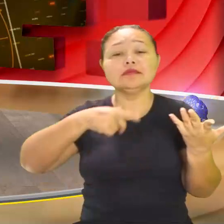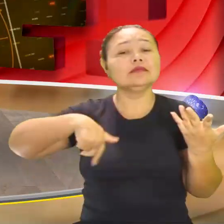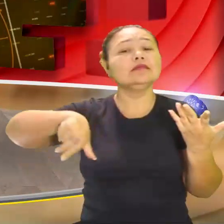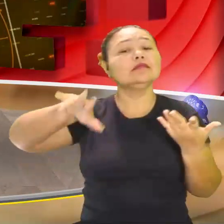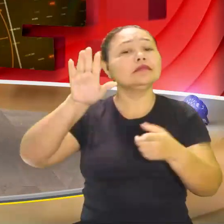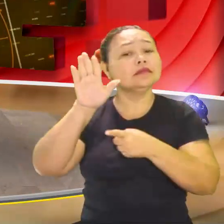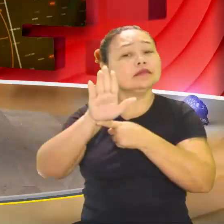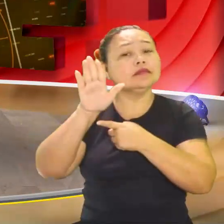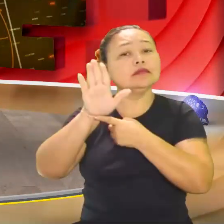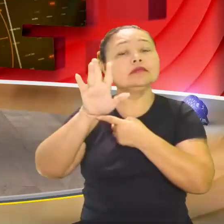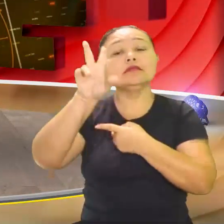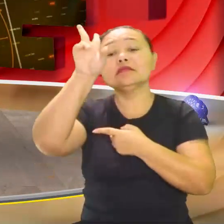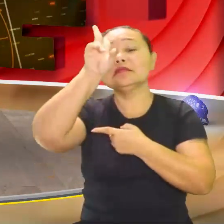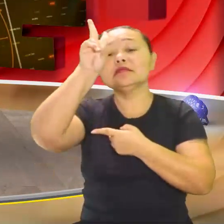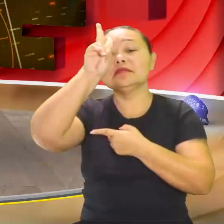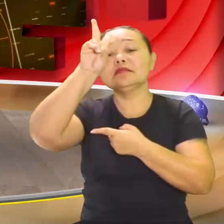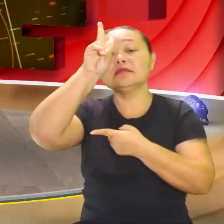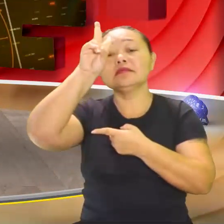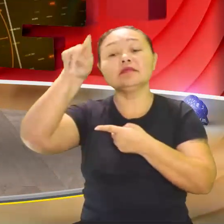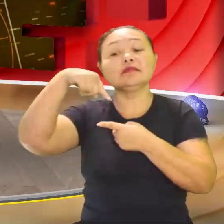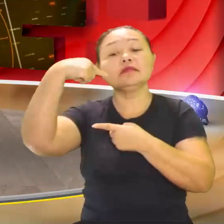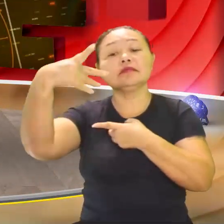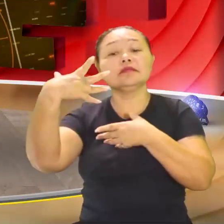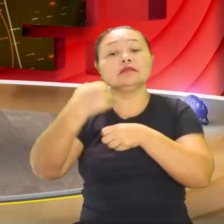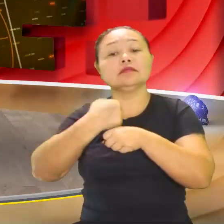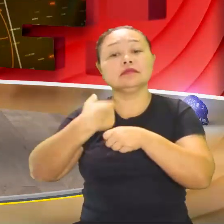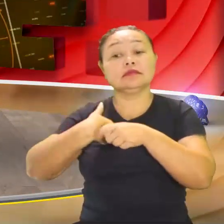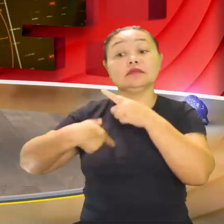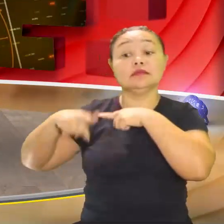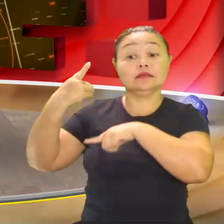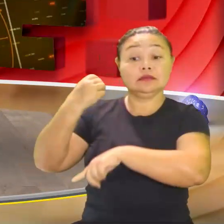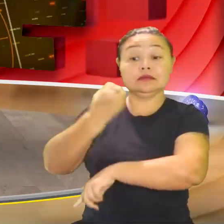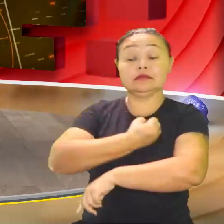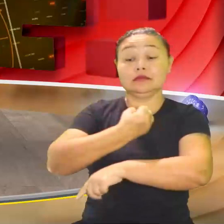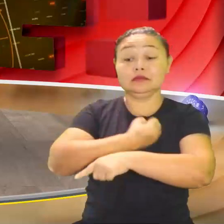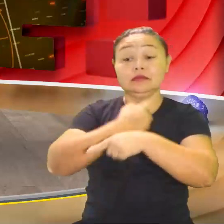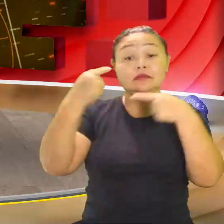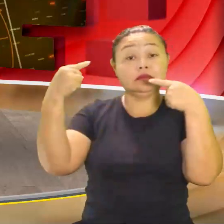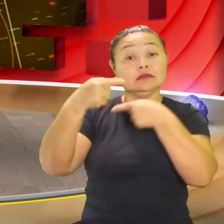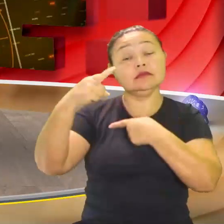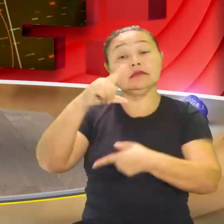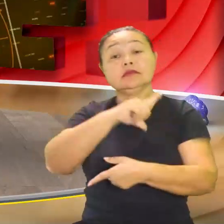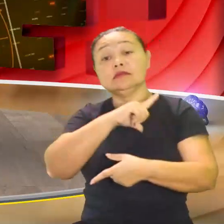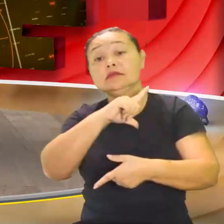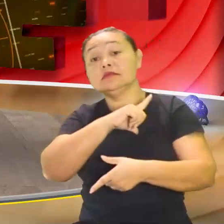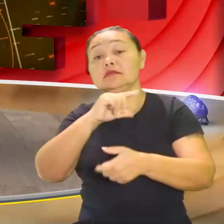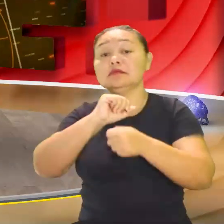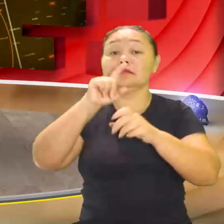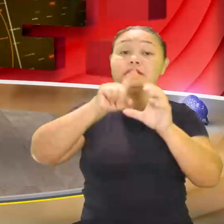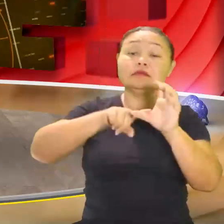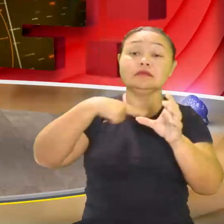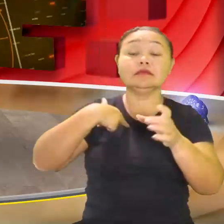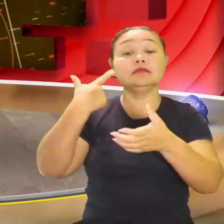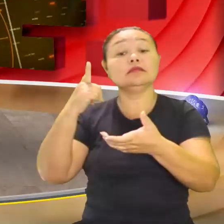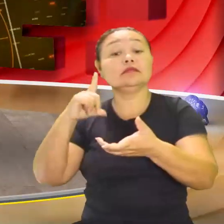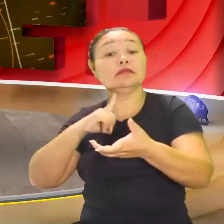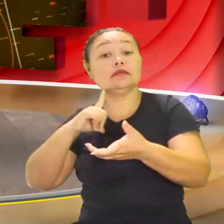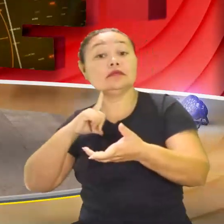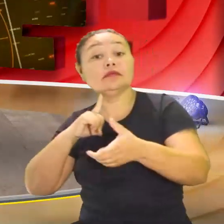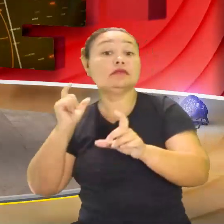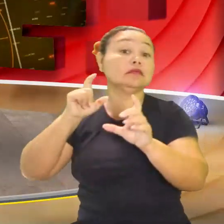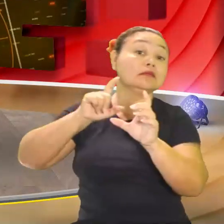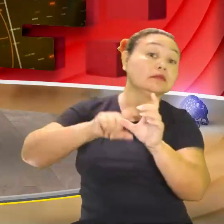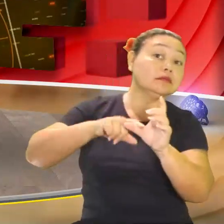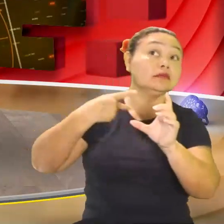que vai te ajudar a lembrar da operação de números inteiros. Tenho tanto, devo tanto, tenho